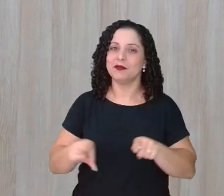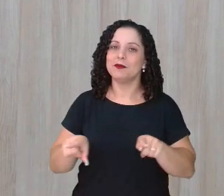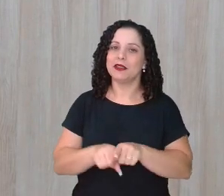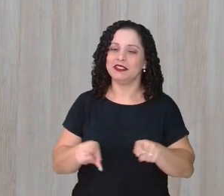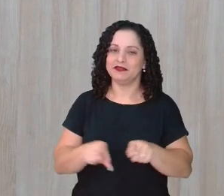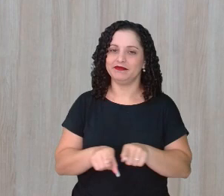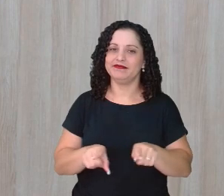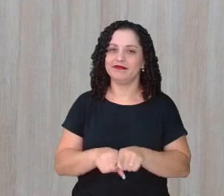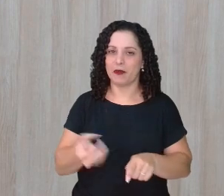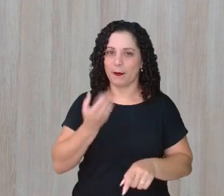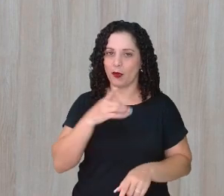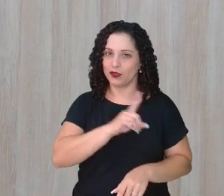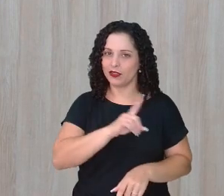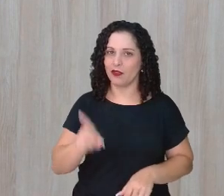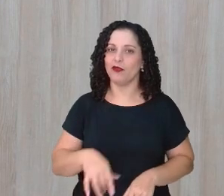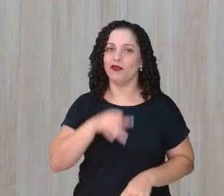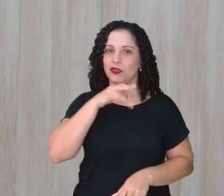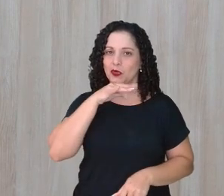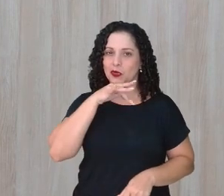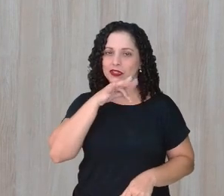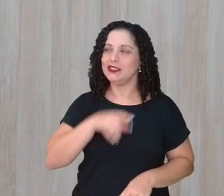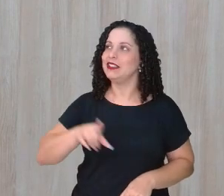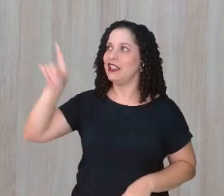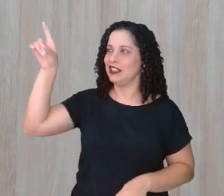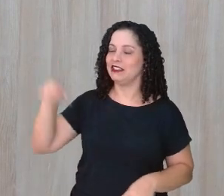Não foi muito bom, não.